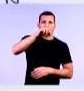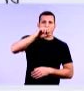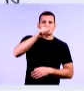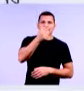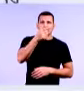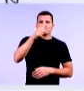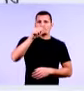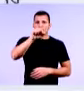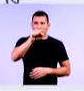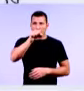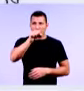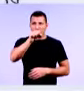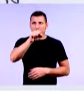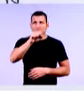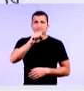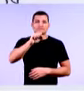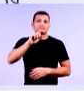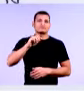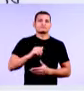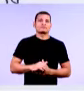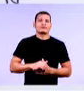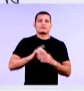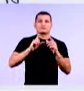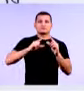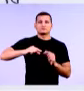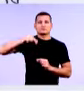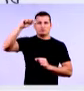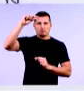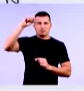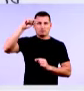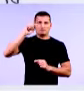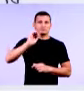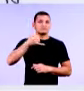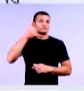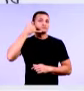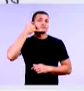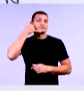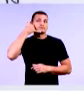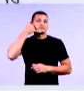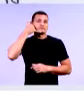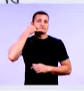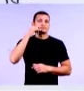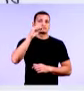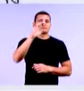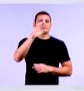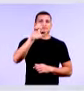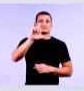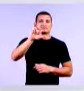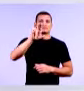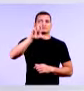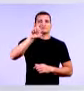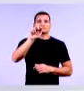1978. Ativada no Japão, a forma de telefonia móvel celular.